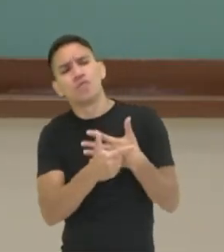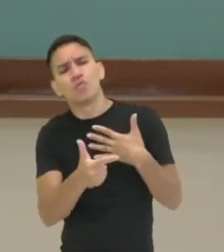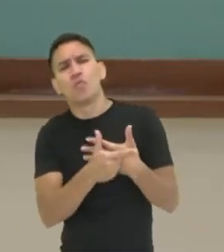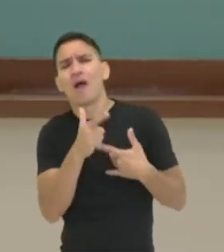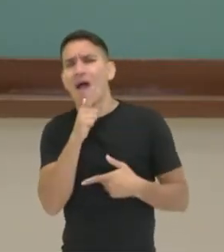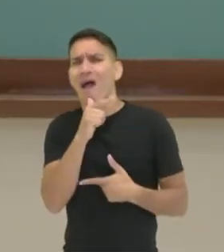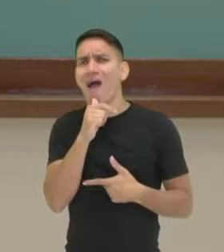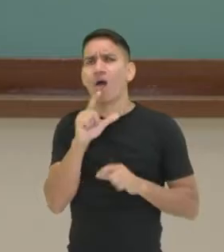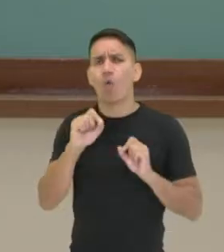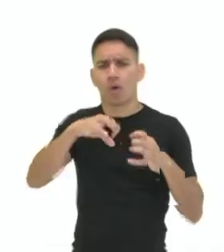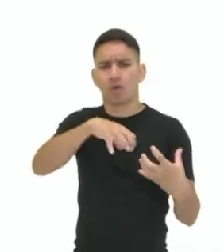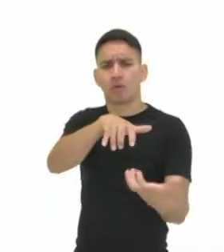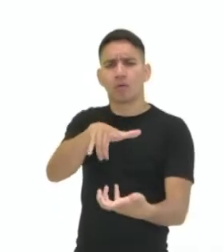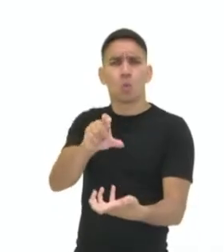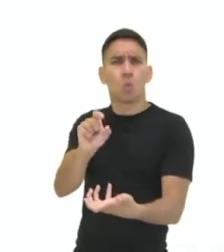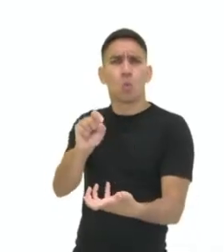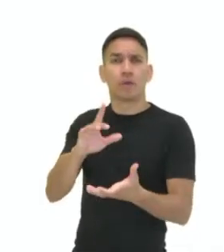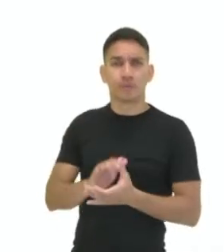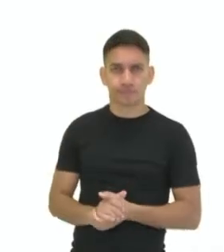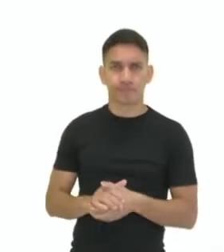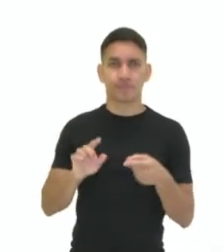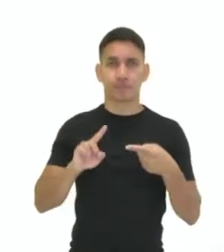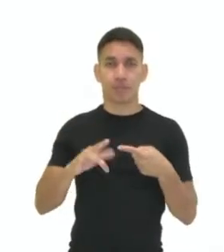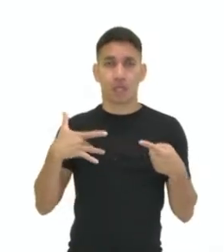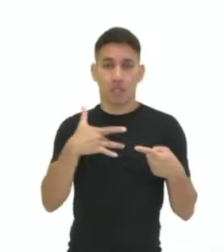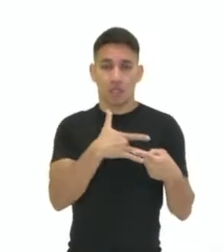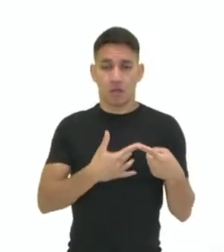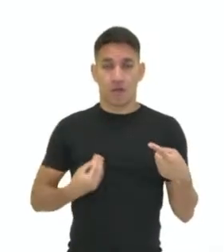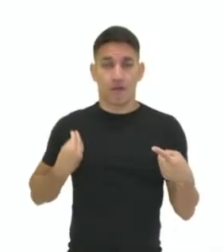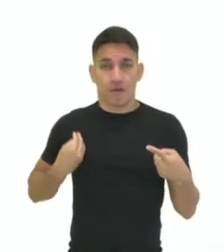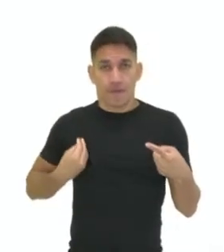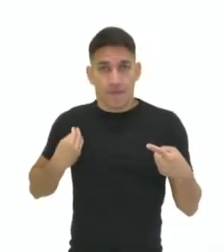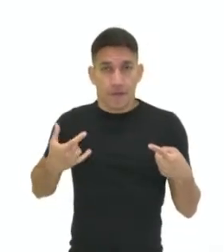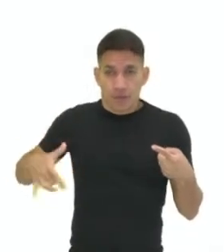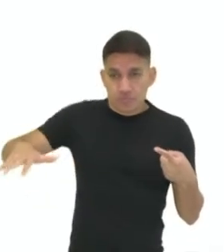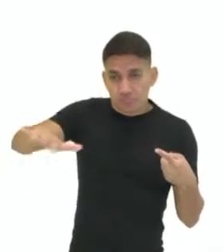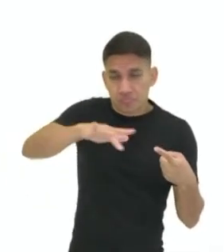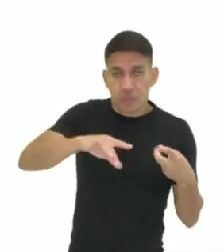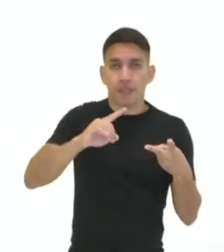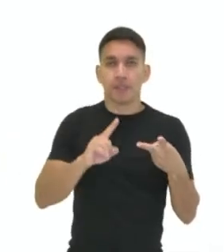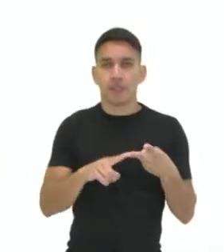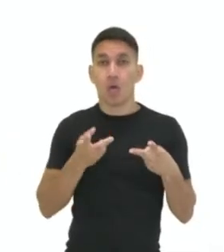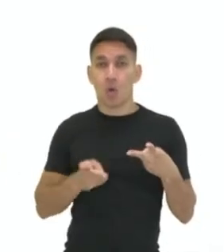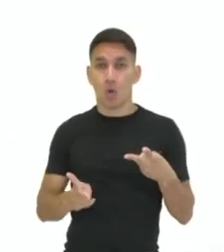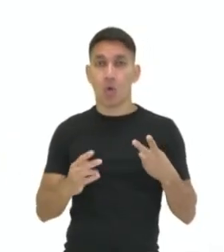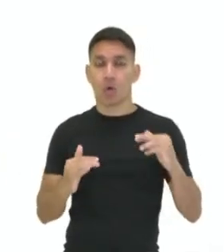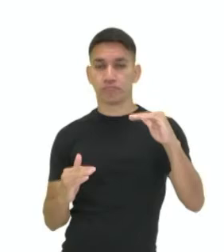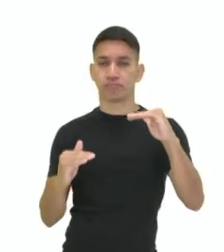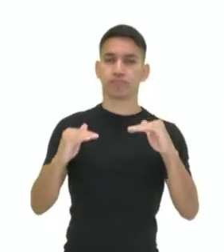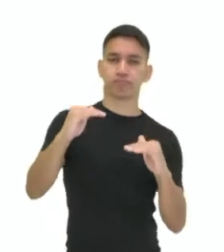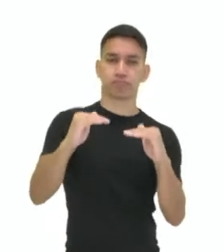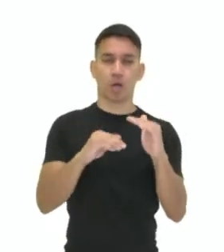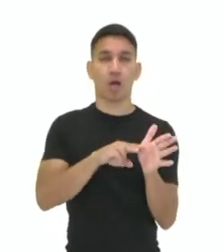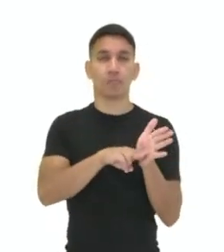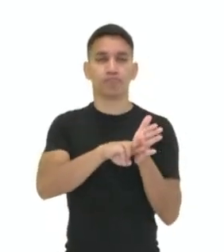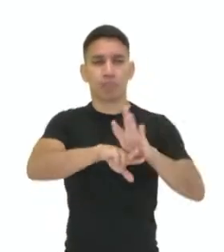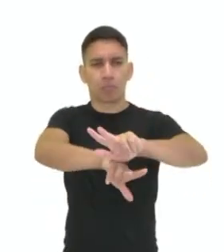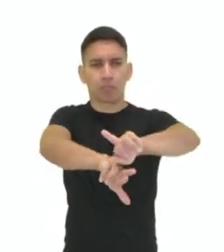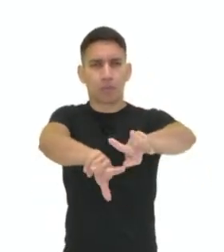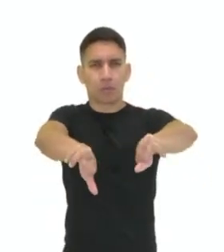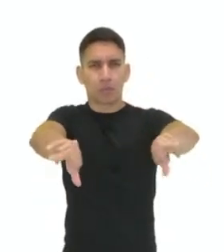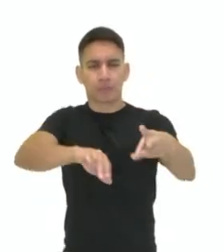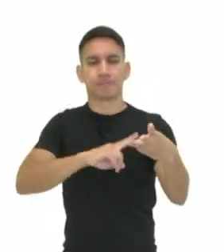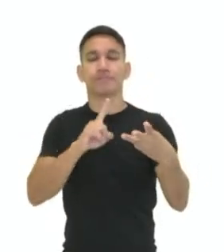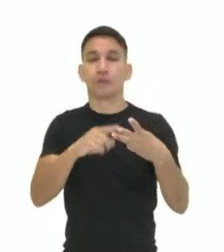água no nosso planeta. Hidrata os seres vivos, ela mantém o equilíbrio da biodiversidade, tá? Permite o desenvolvimento